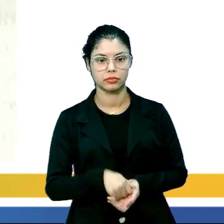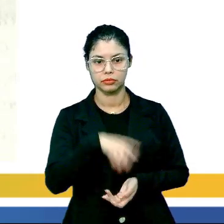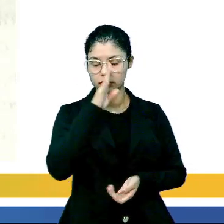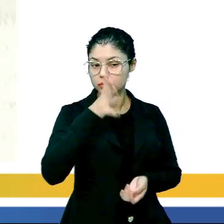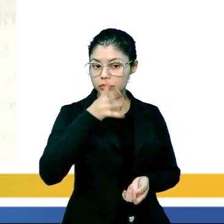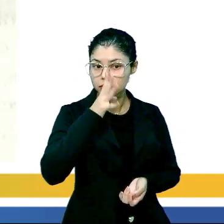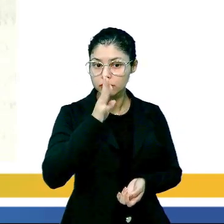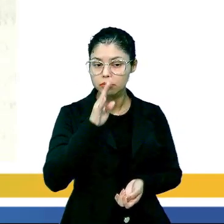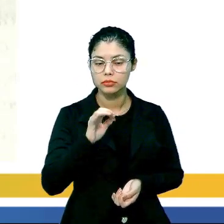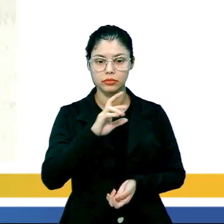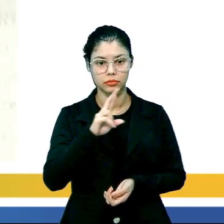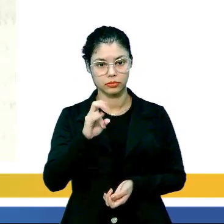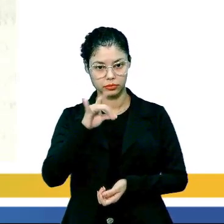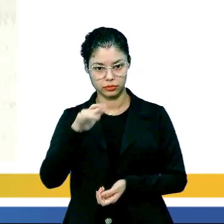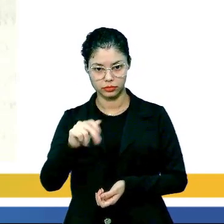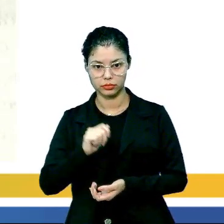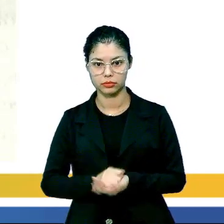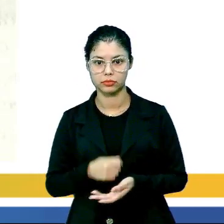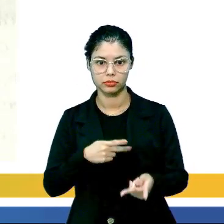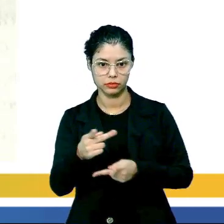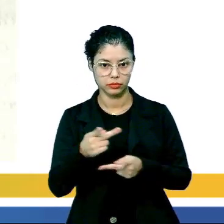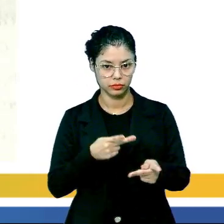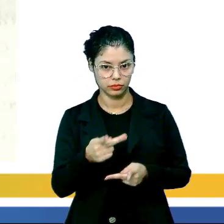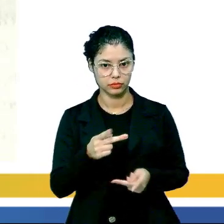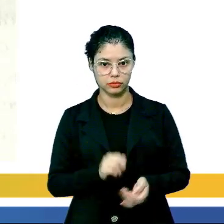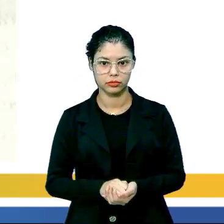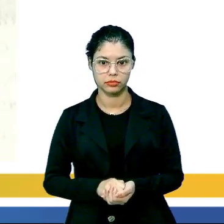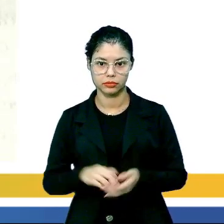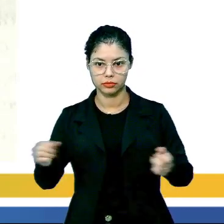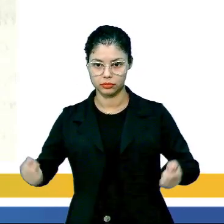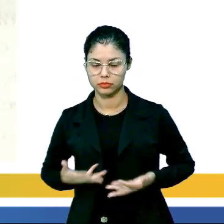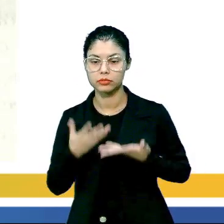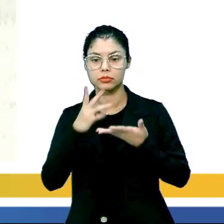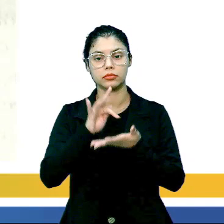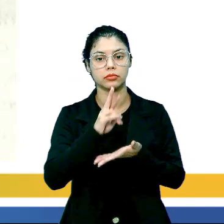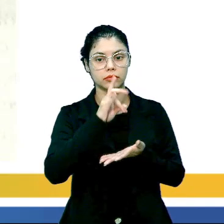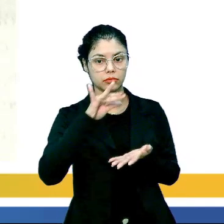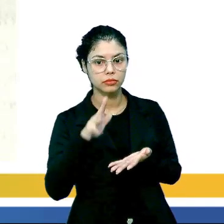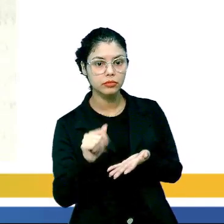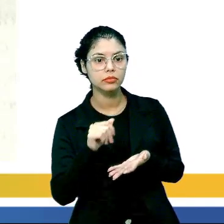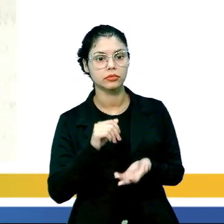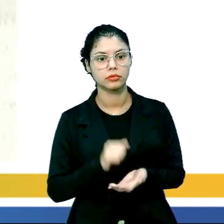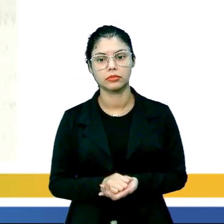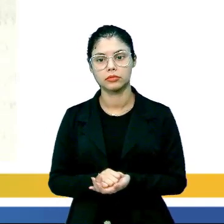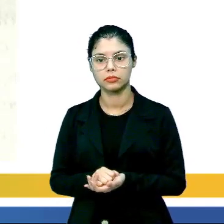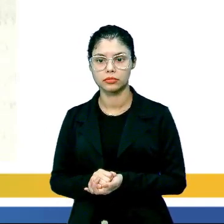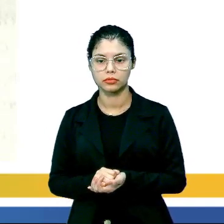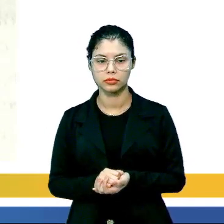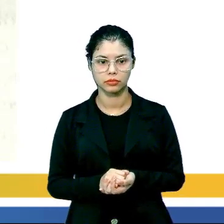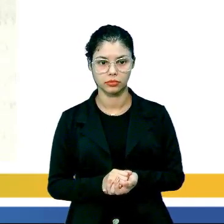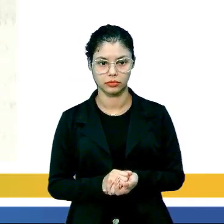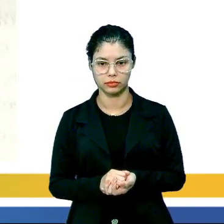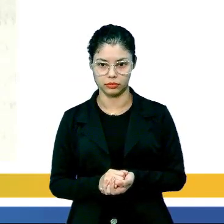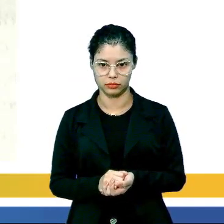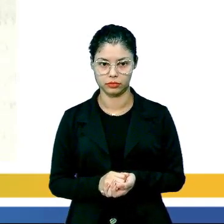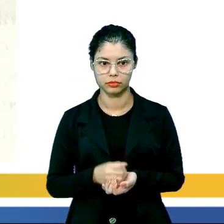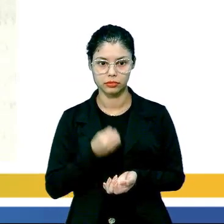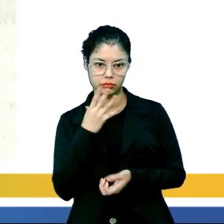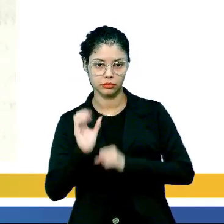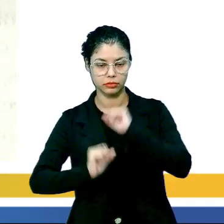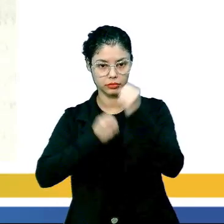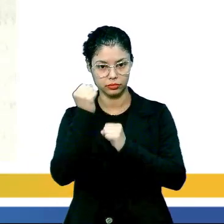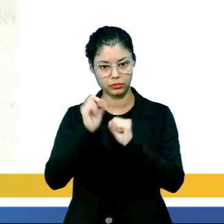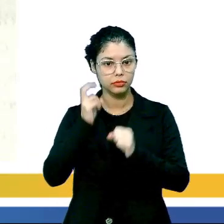Theodor Adorno e Max Horkheimer tecem uma crítica radical ao projeto de emancipação iluminista,